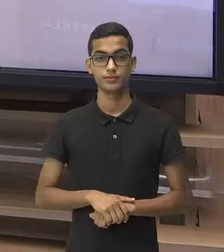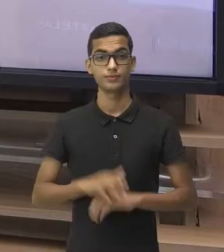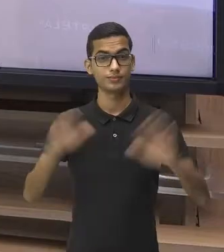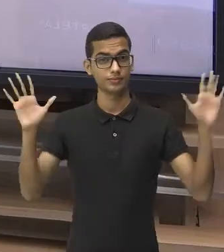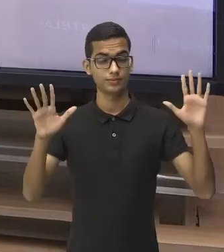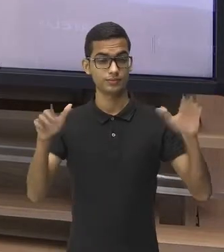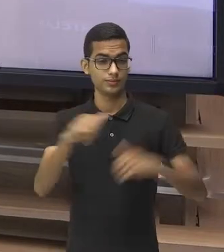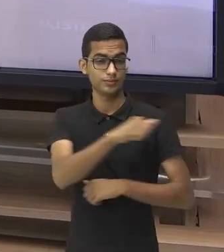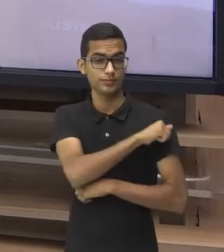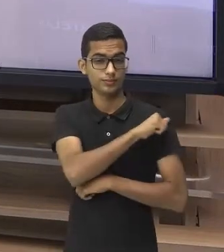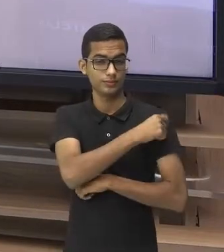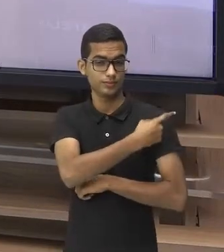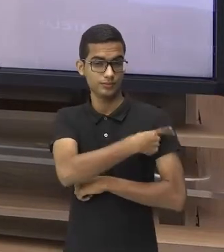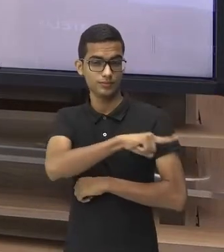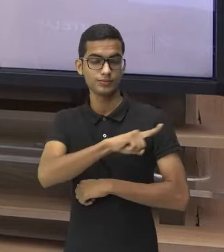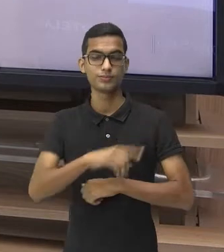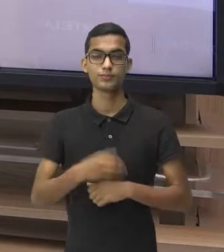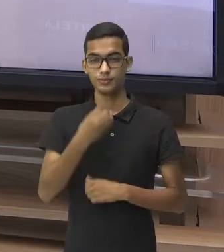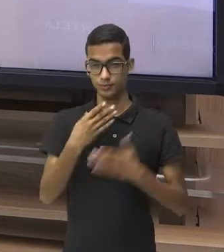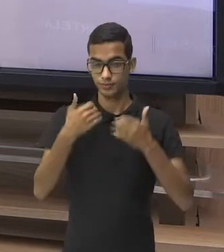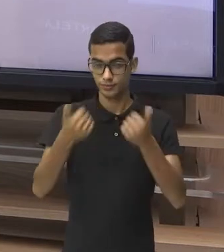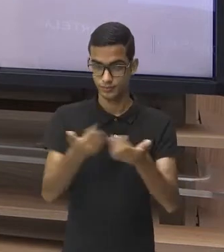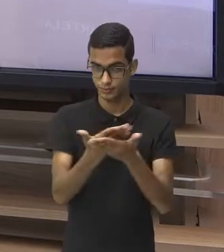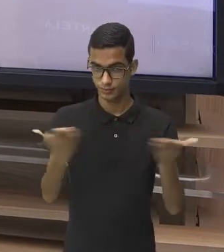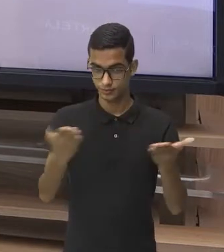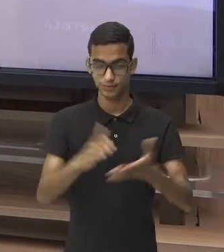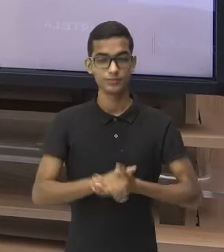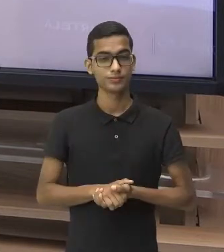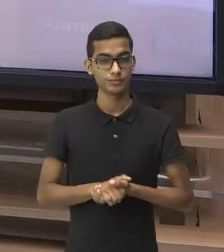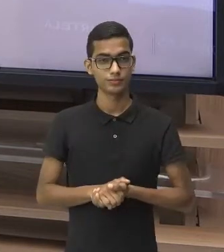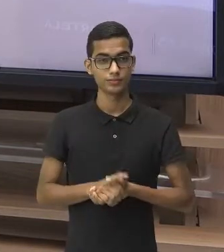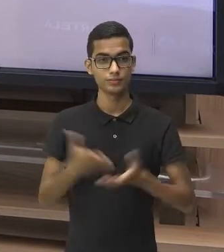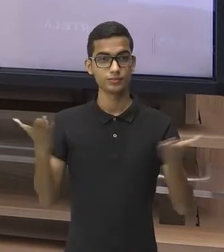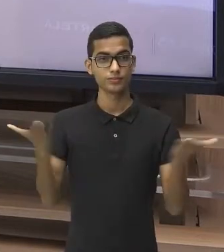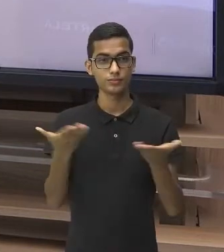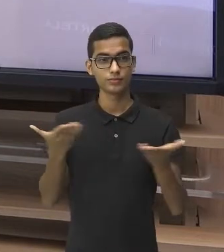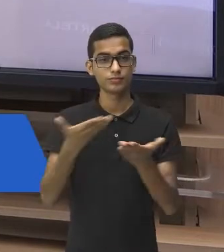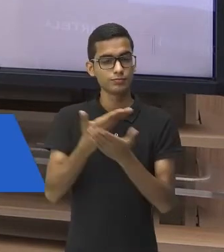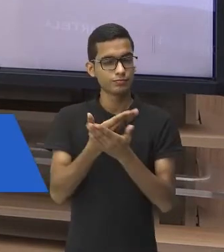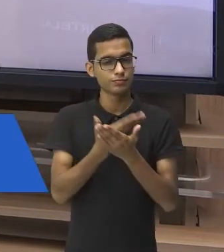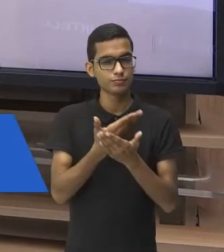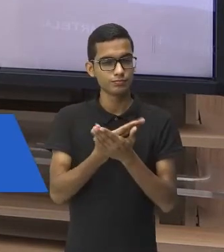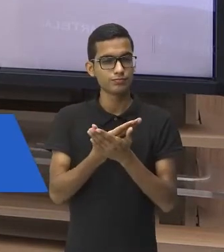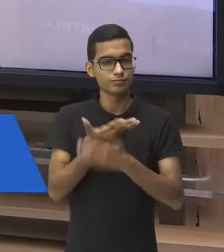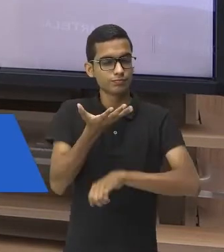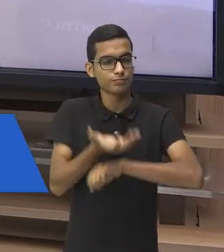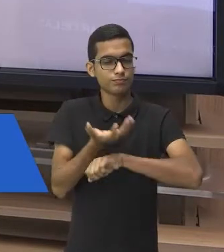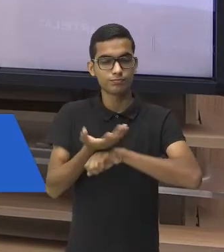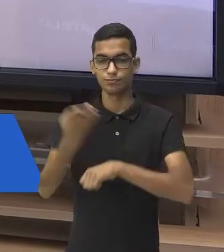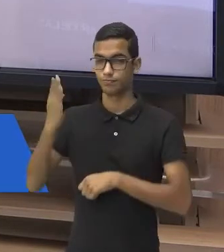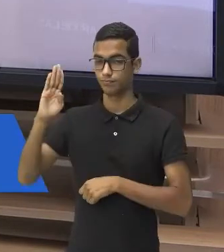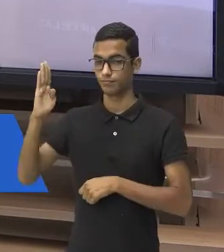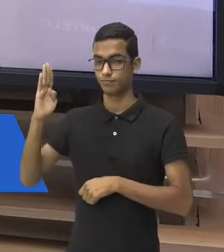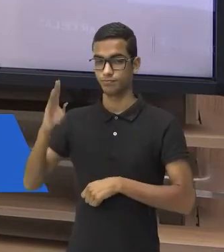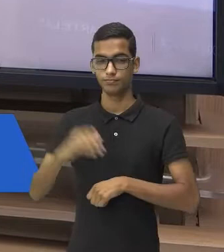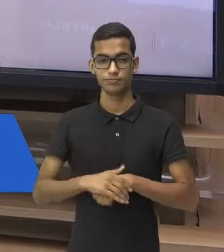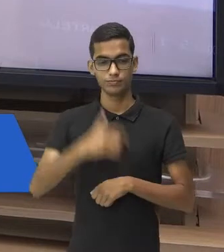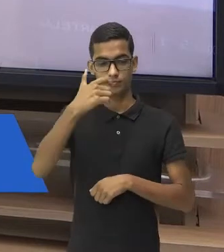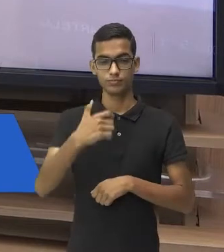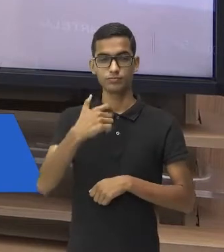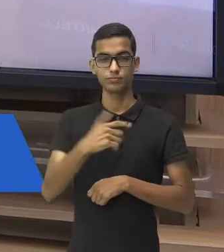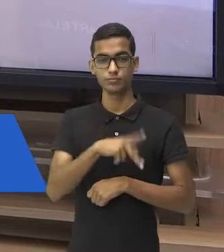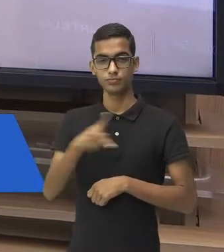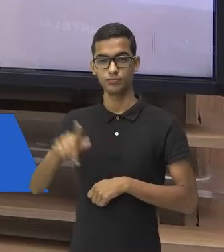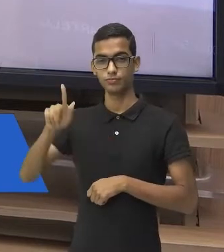Olá, alunos do primeiro ano, tudo bem com vocês? Vamos agora dar início à nossa aula de Biologia. Eu sou a